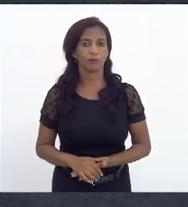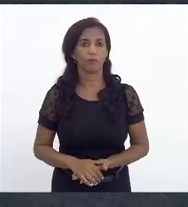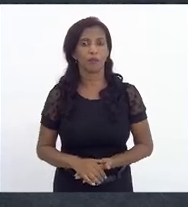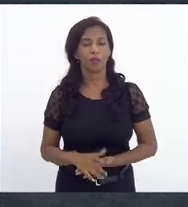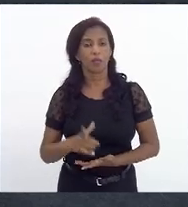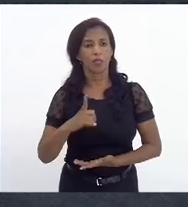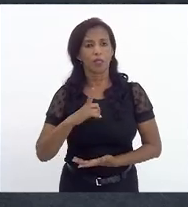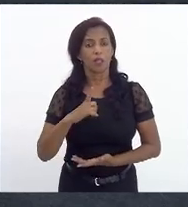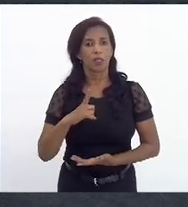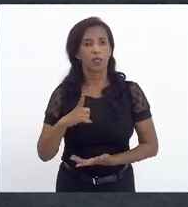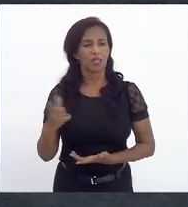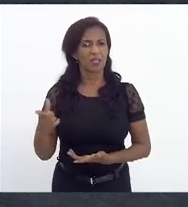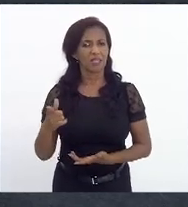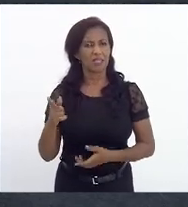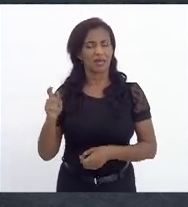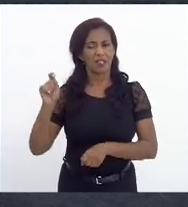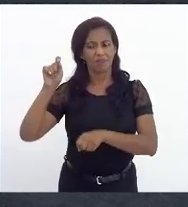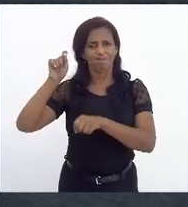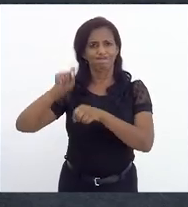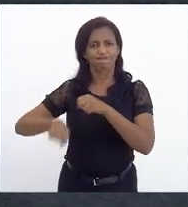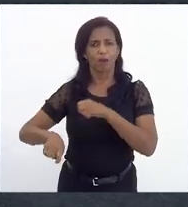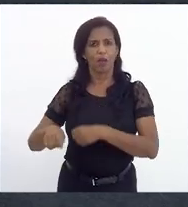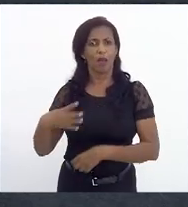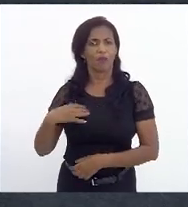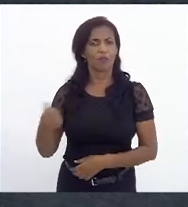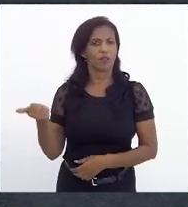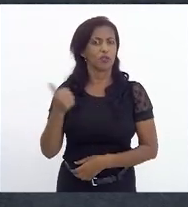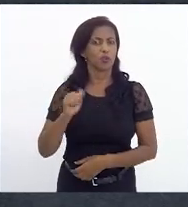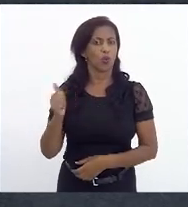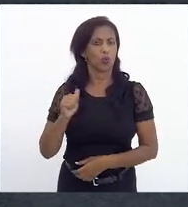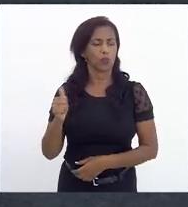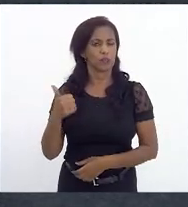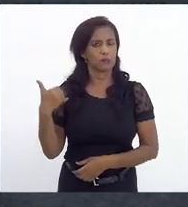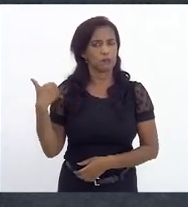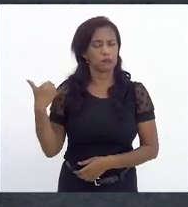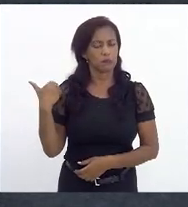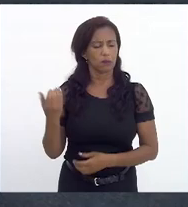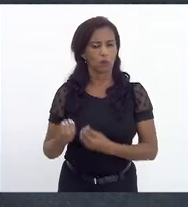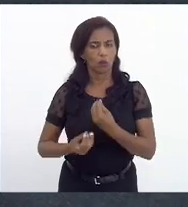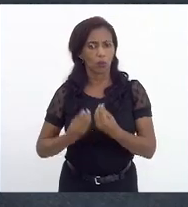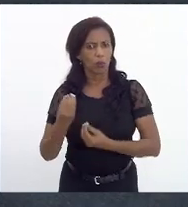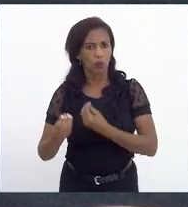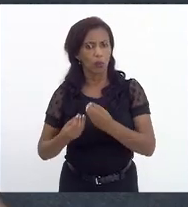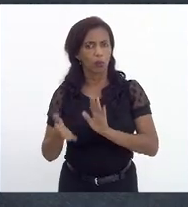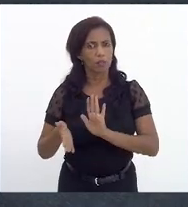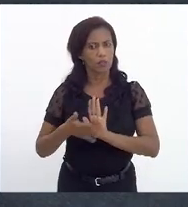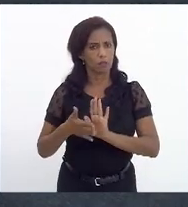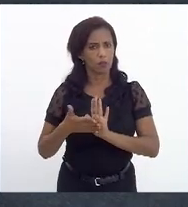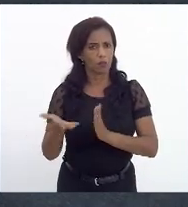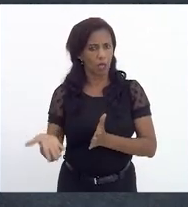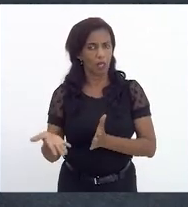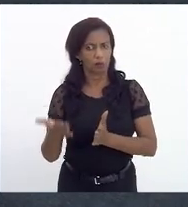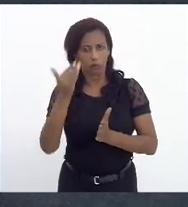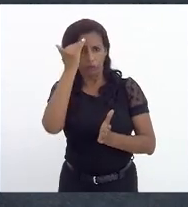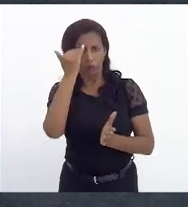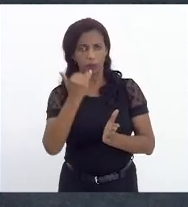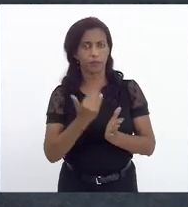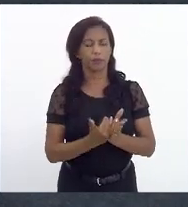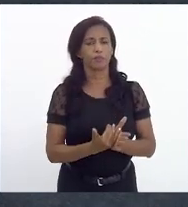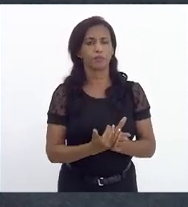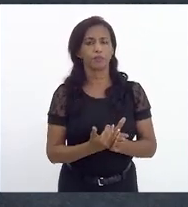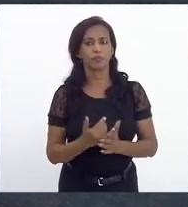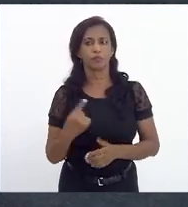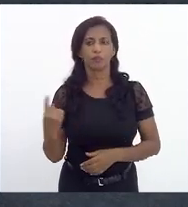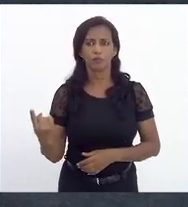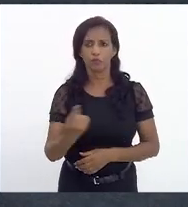supostamente teria violentado a filha de 11 anos. Como esse mandado não estava sendo cumprido, a